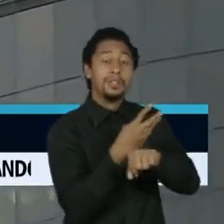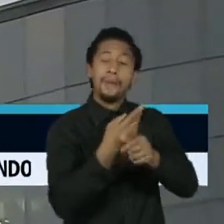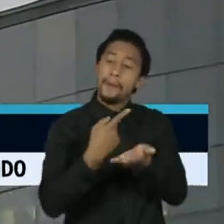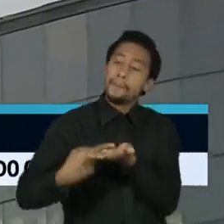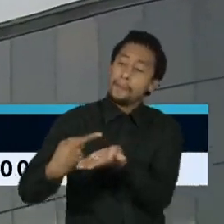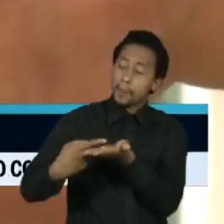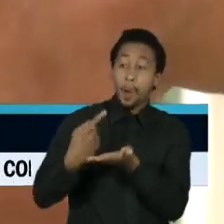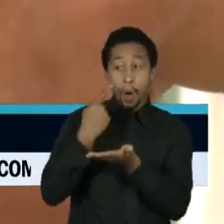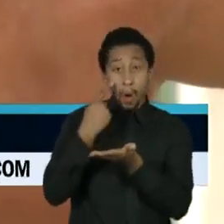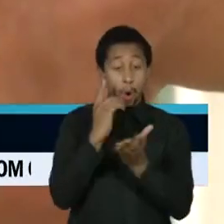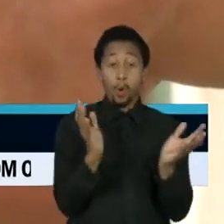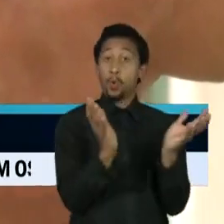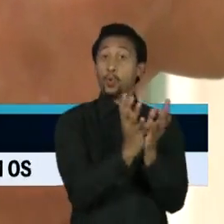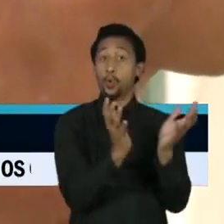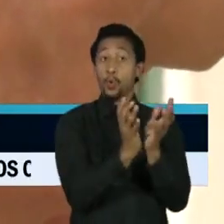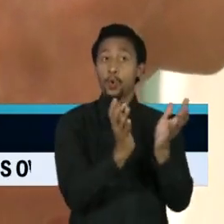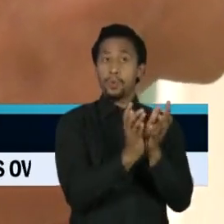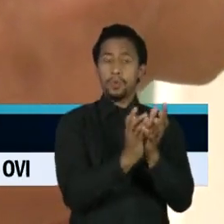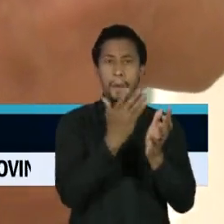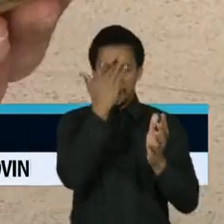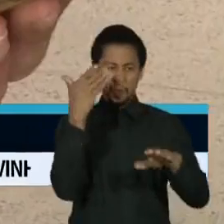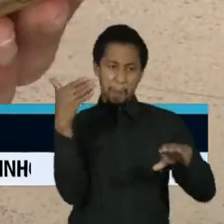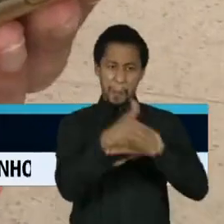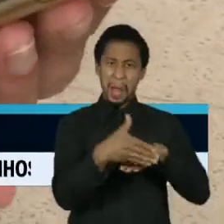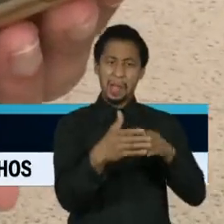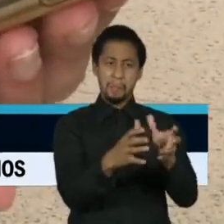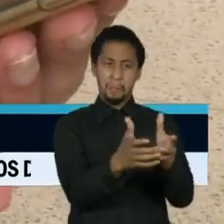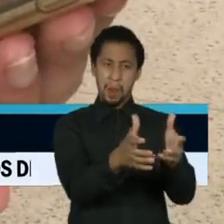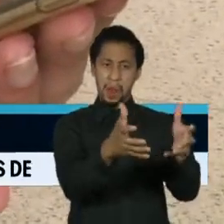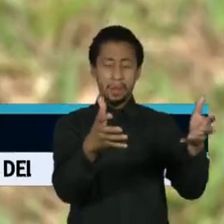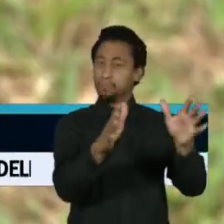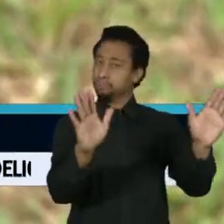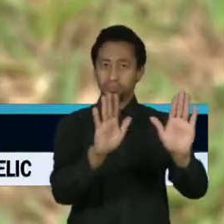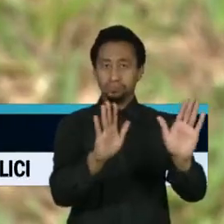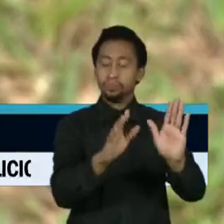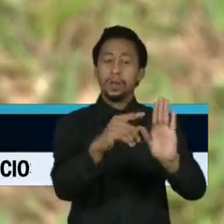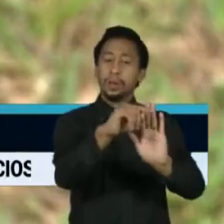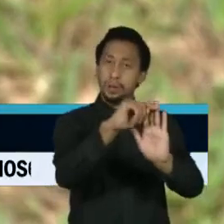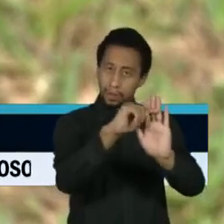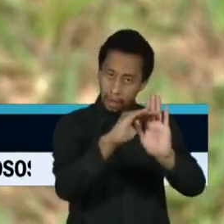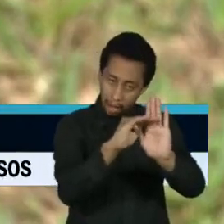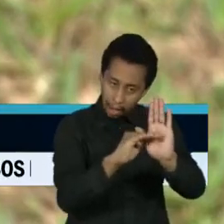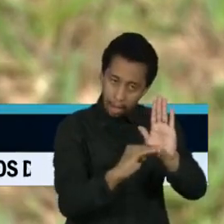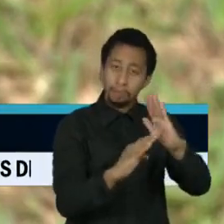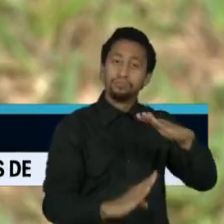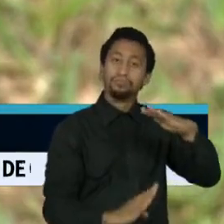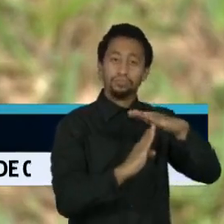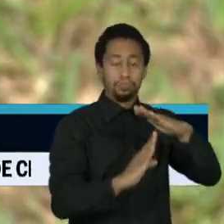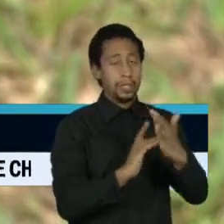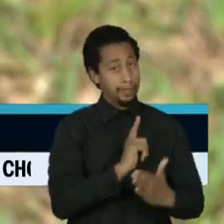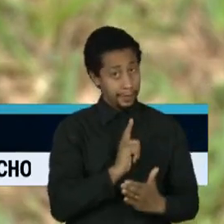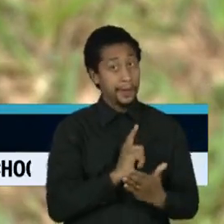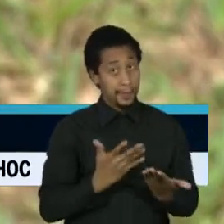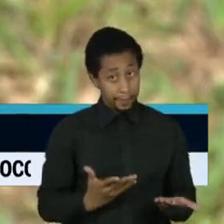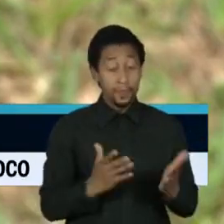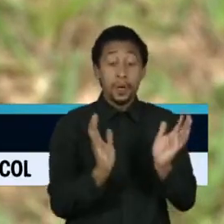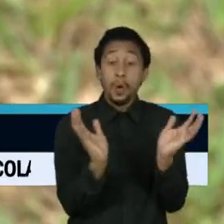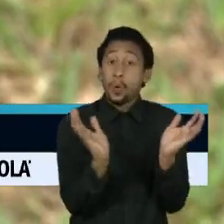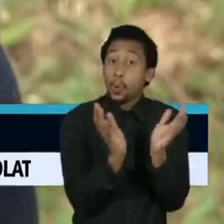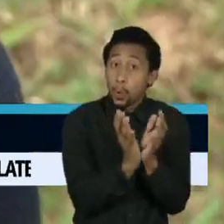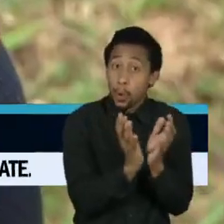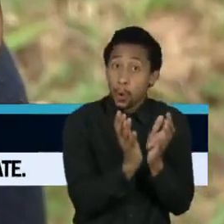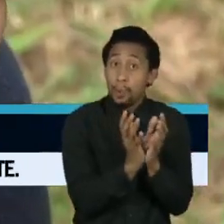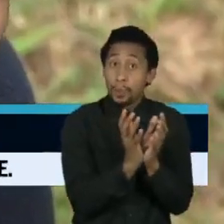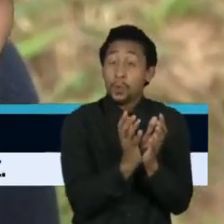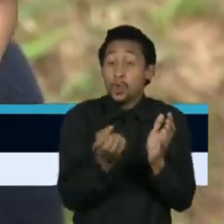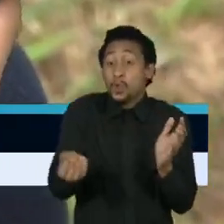das eleições a mudança no sistema de formação de grupos na rede. Com o novo sistema, será possível criar grupos com